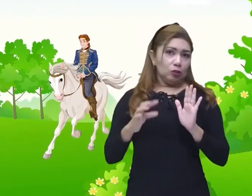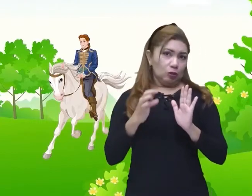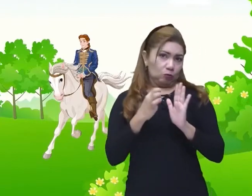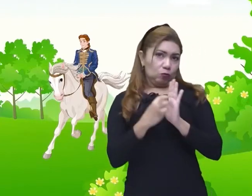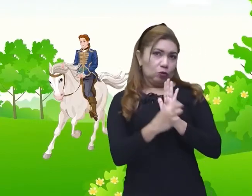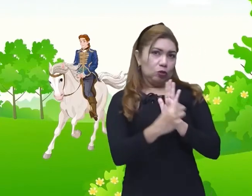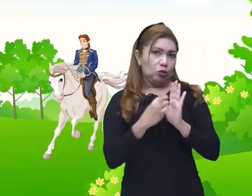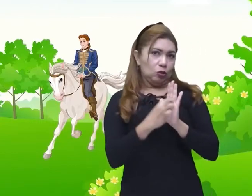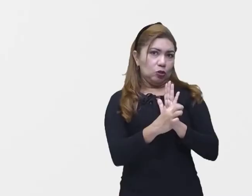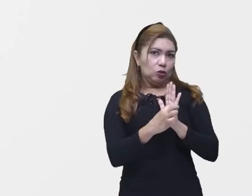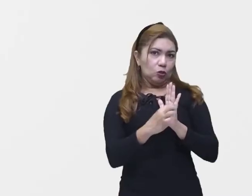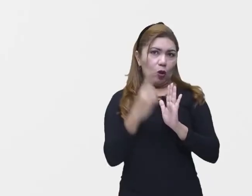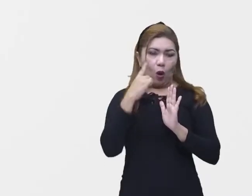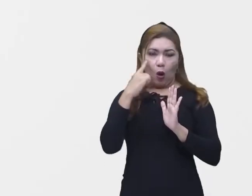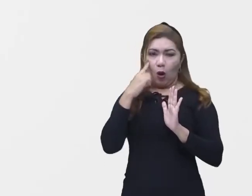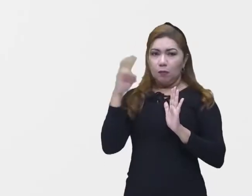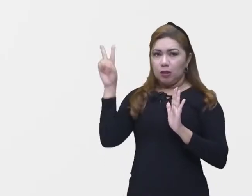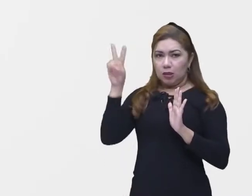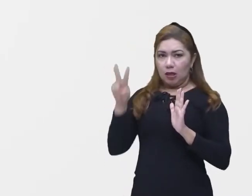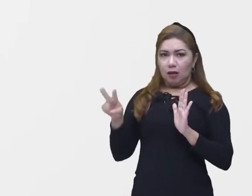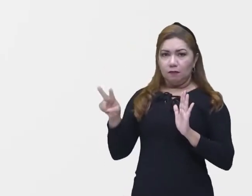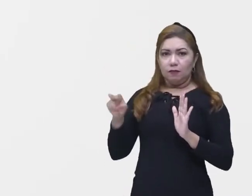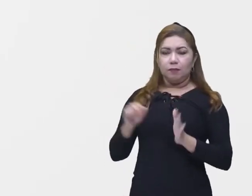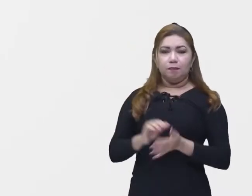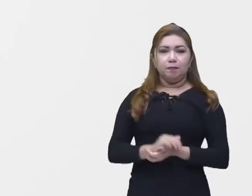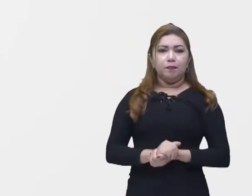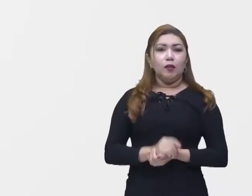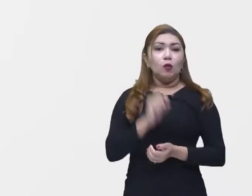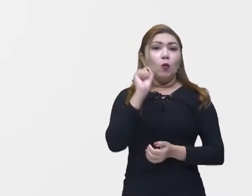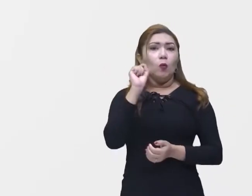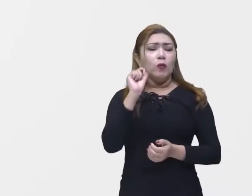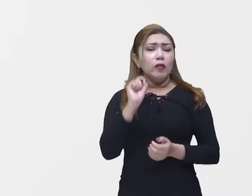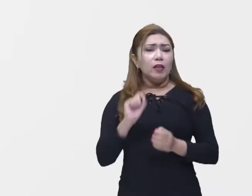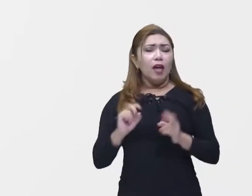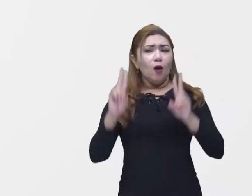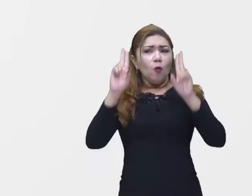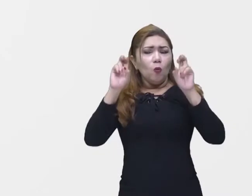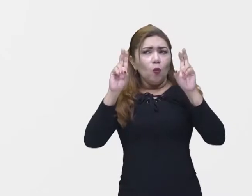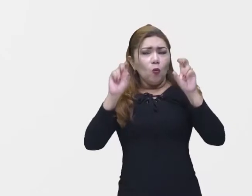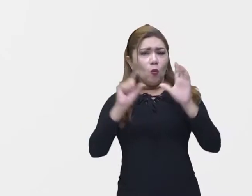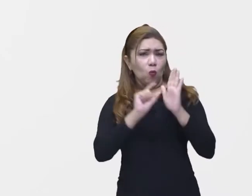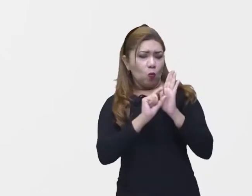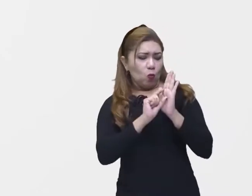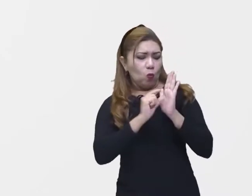direitinho hoje. Observe aqui comigo. O que é o título de um texto?